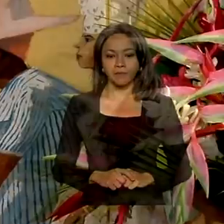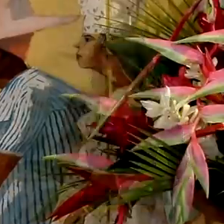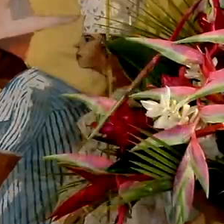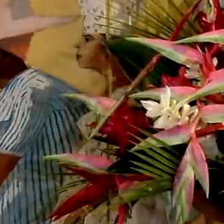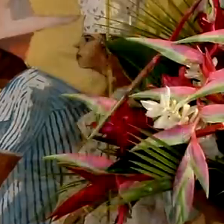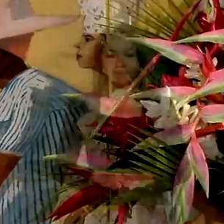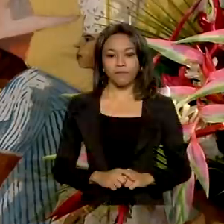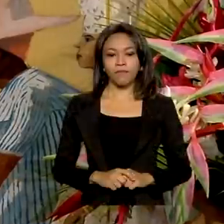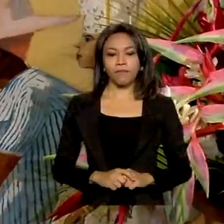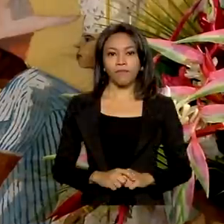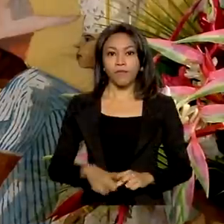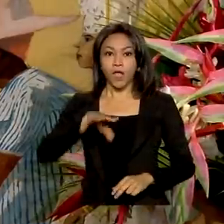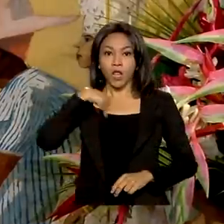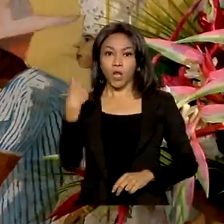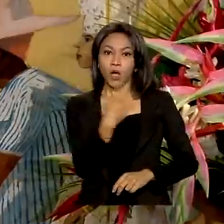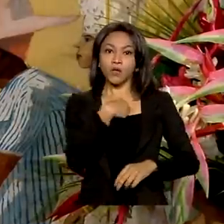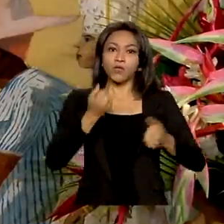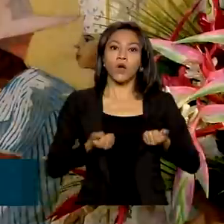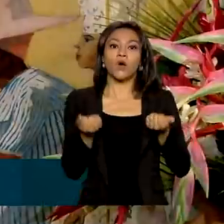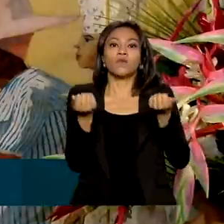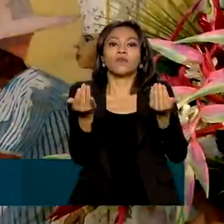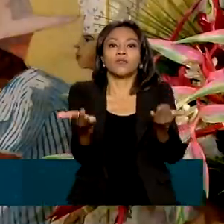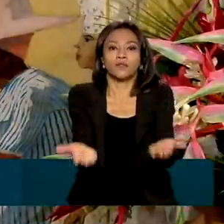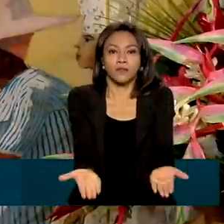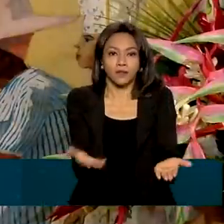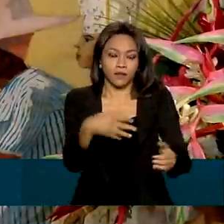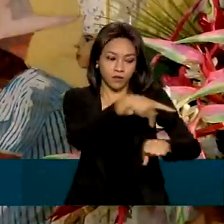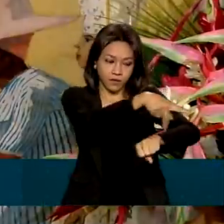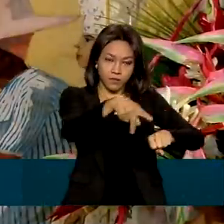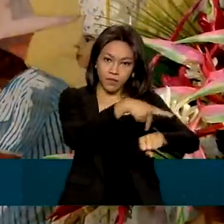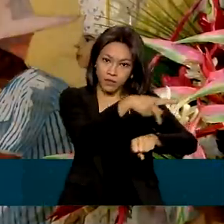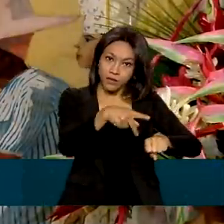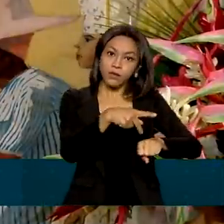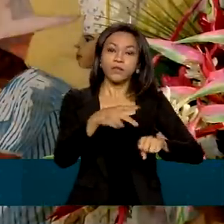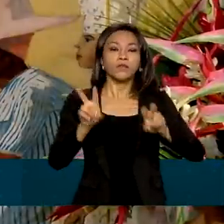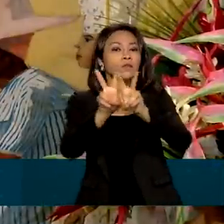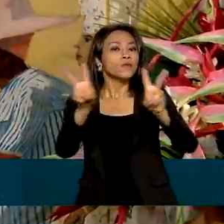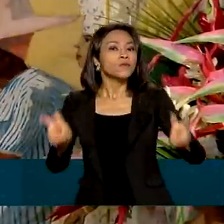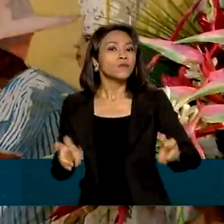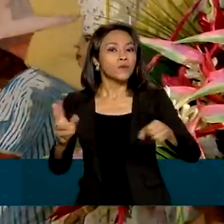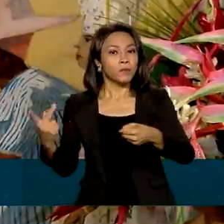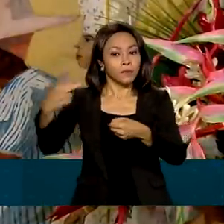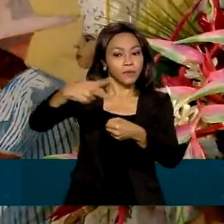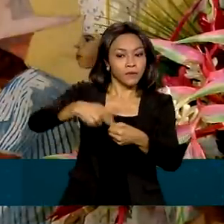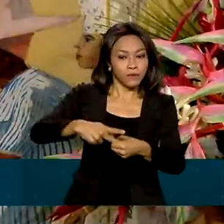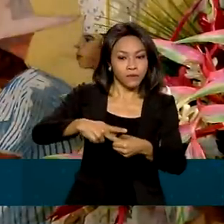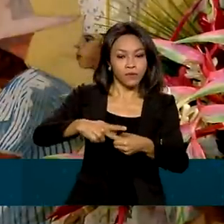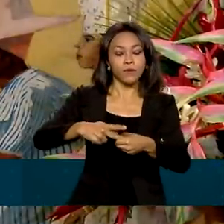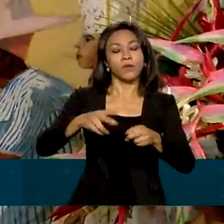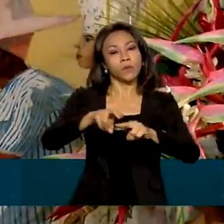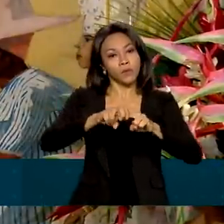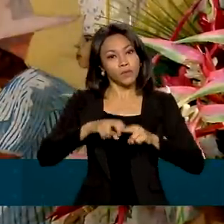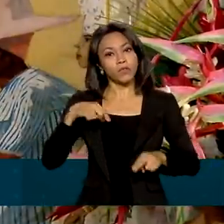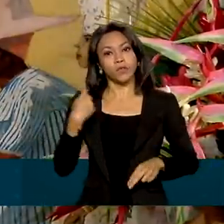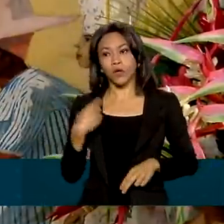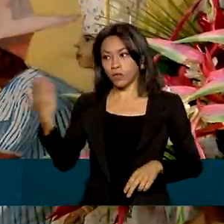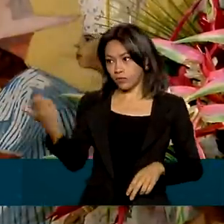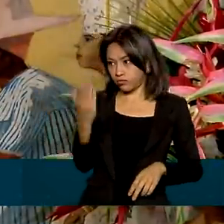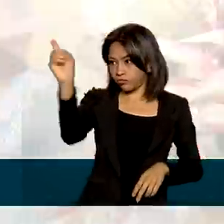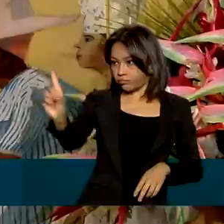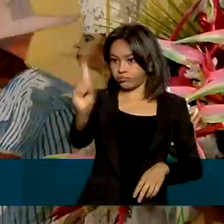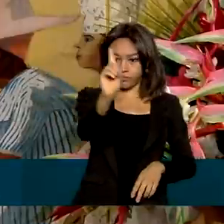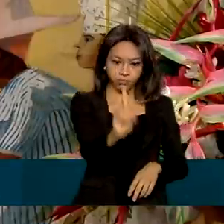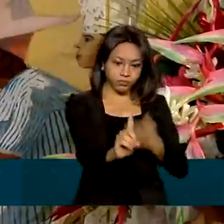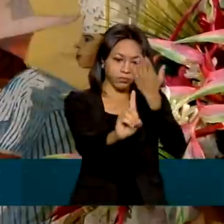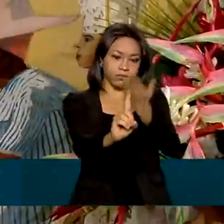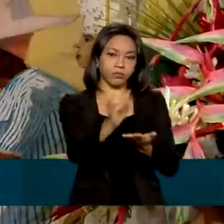temos ofereci e o país a nossa expertise da prospecção de petróleo e para isso trouxermos o nosso Ministro das